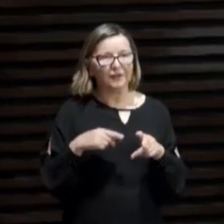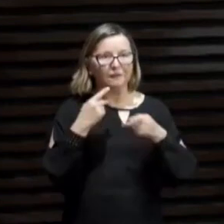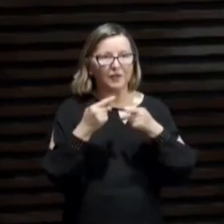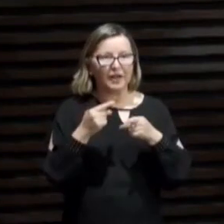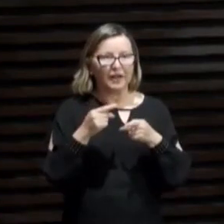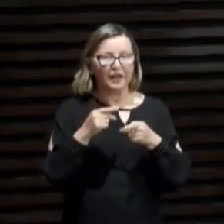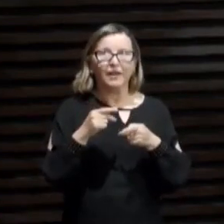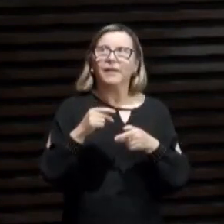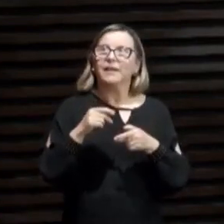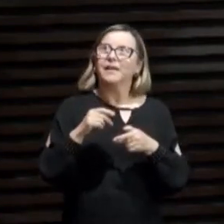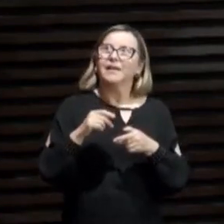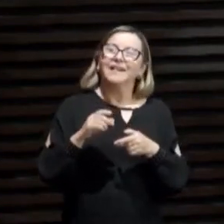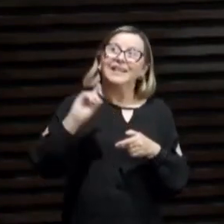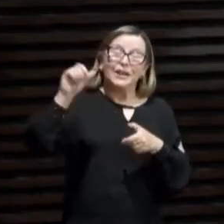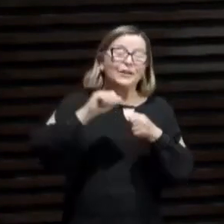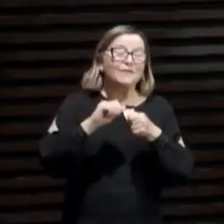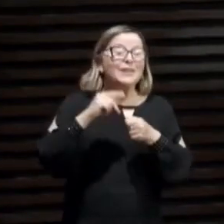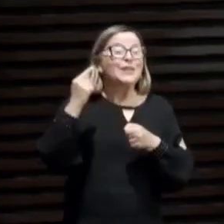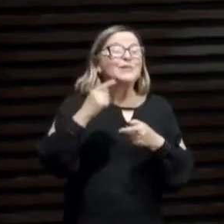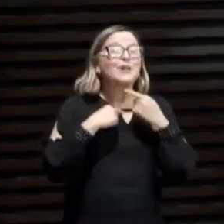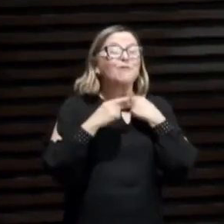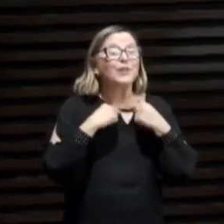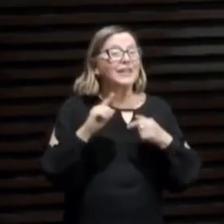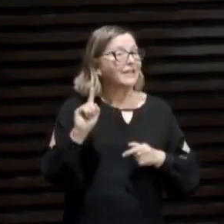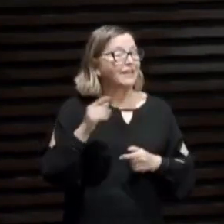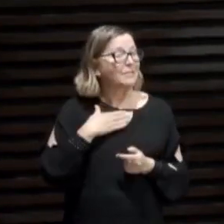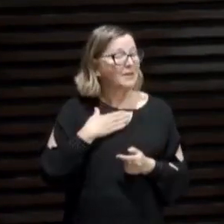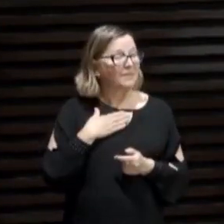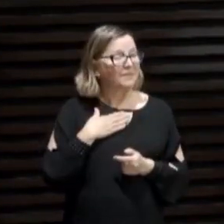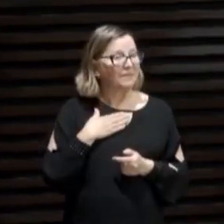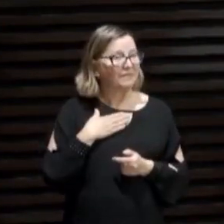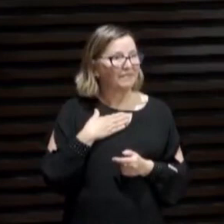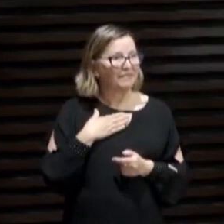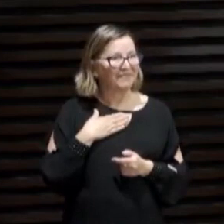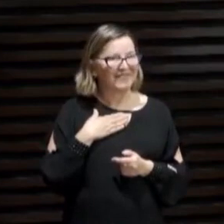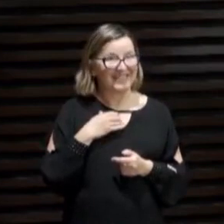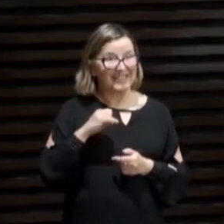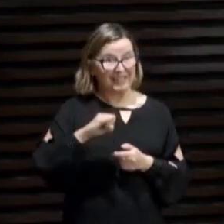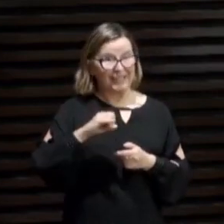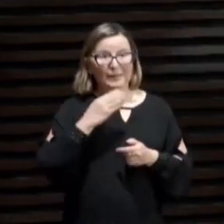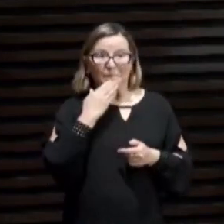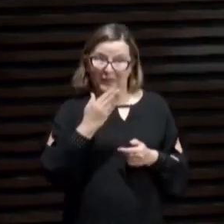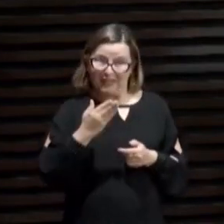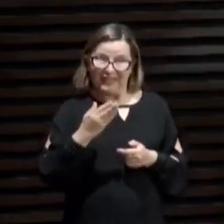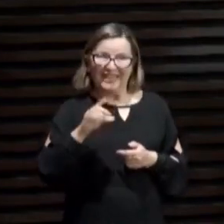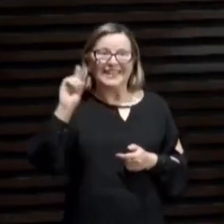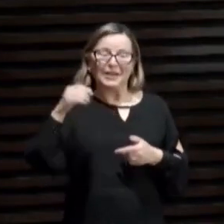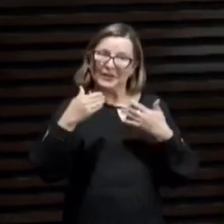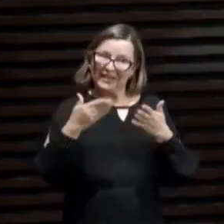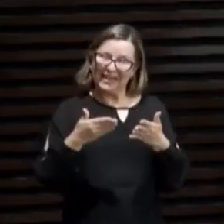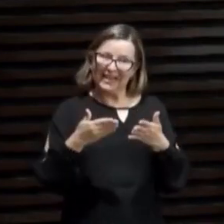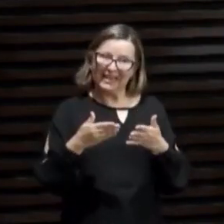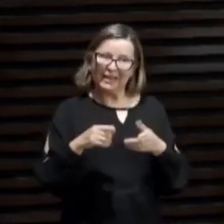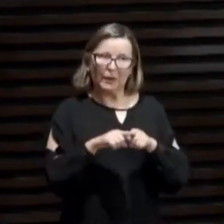Vai pedindo segundo a tua vontade. E se você pedir, Deus dá, viu? Fica pedindo. O povo queria, murmurando.